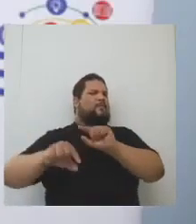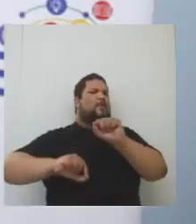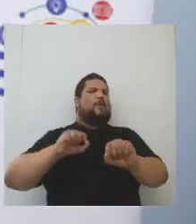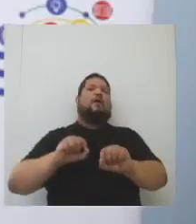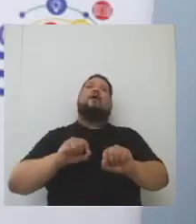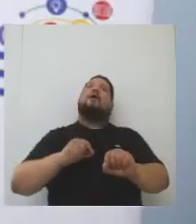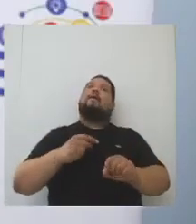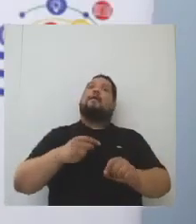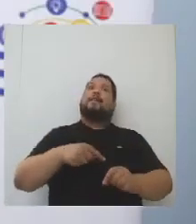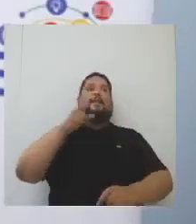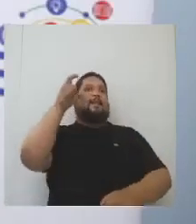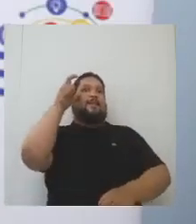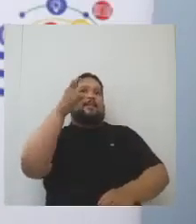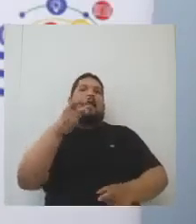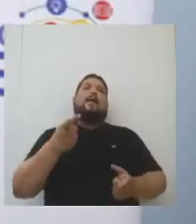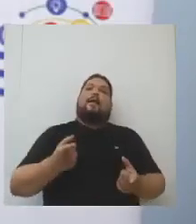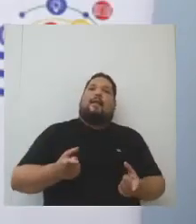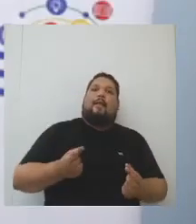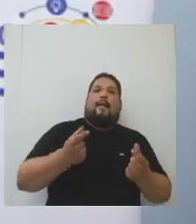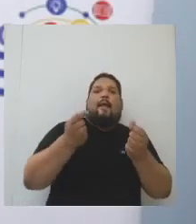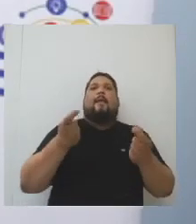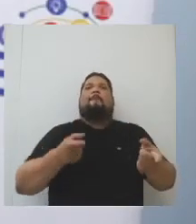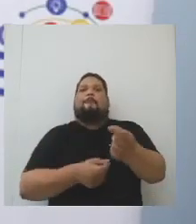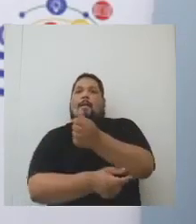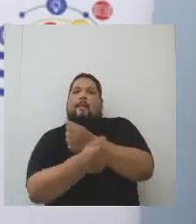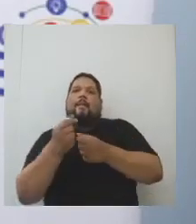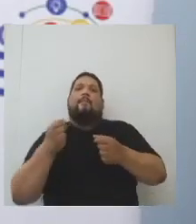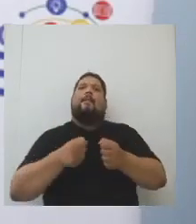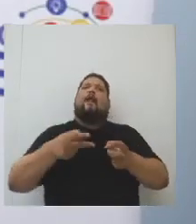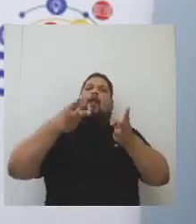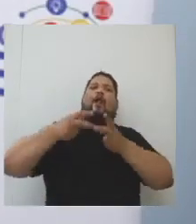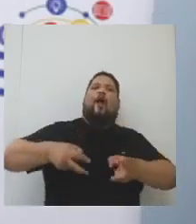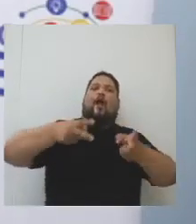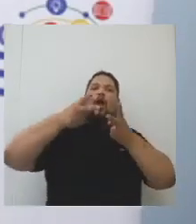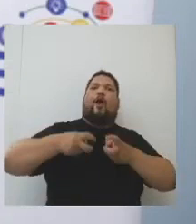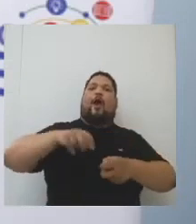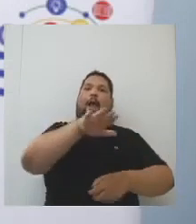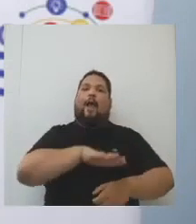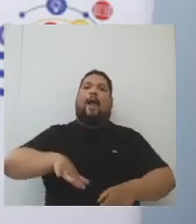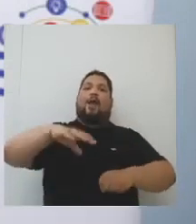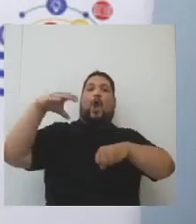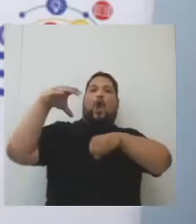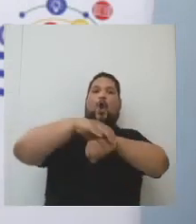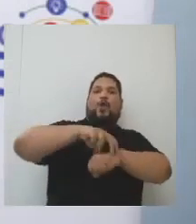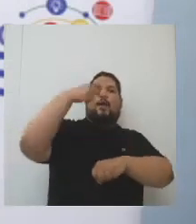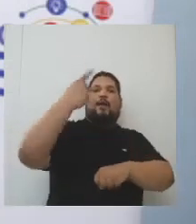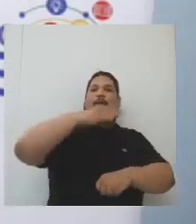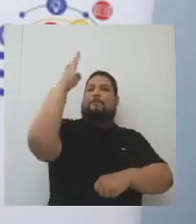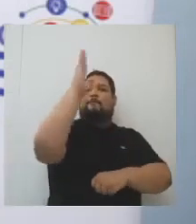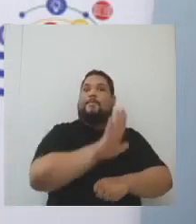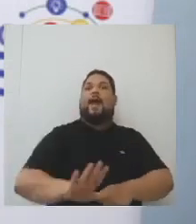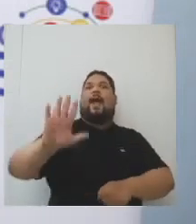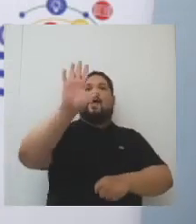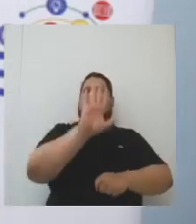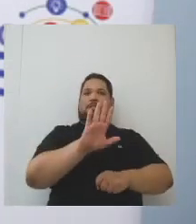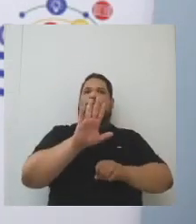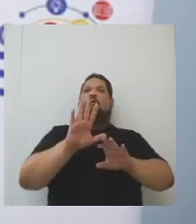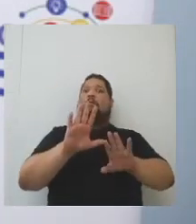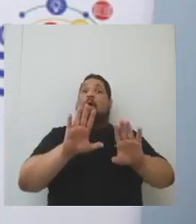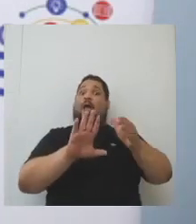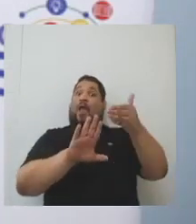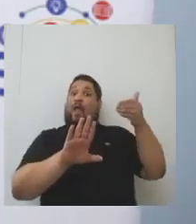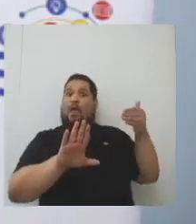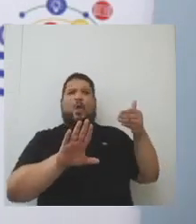vantagens comerciais. Eles almejavam ter acesso ao famoso mercado colonial brasileiro. E isso não era possível por